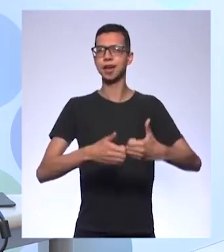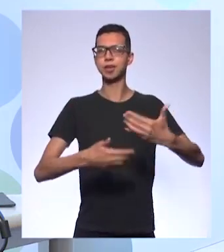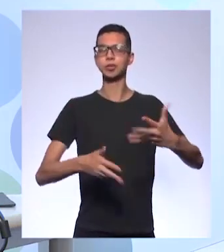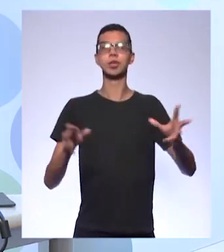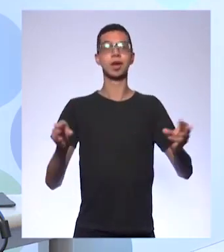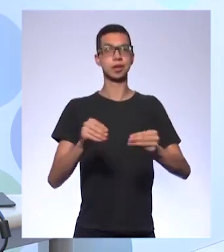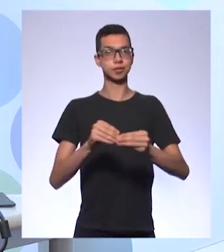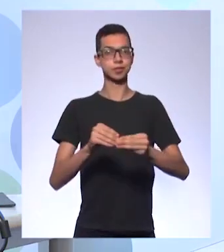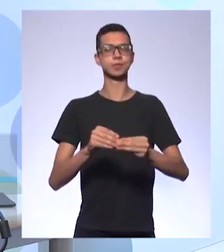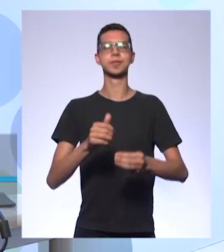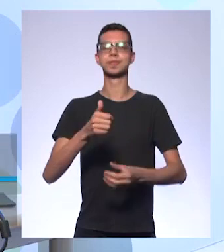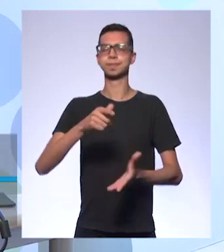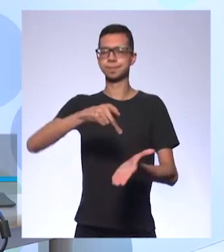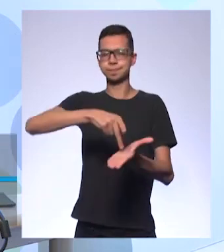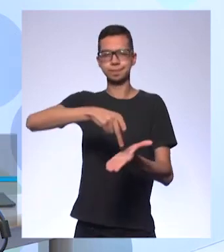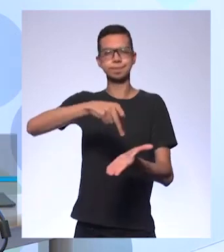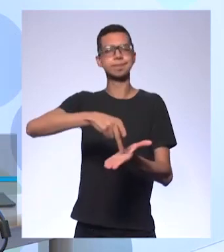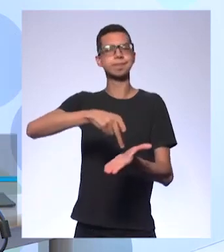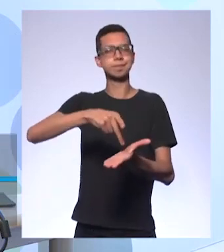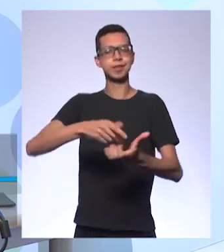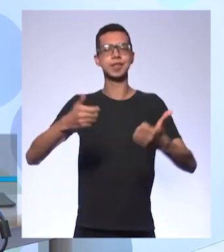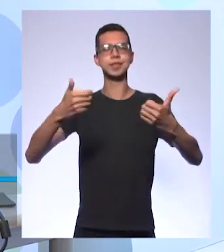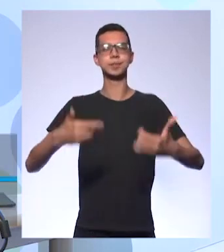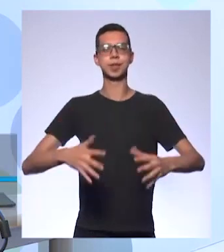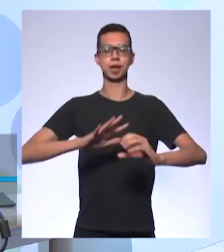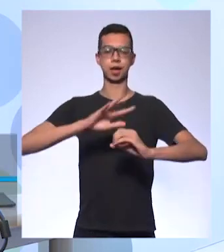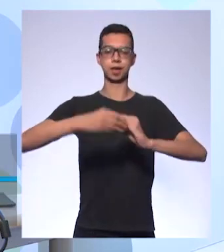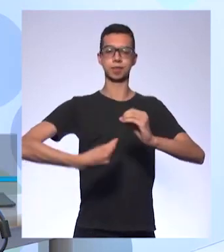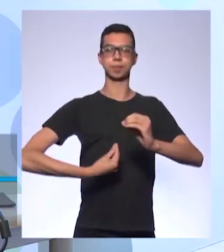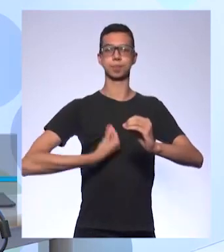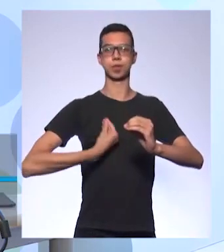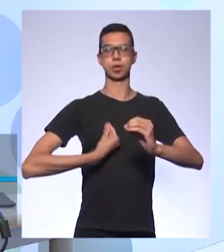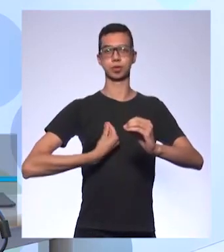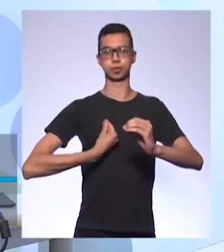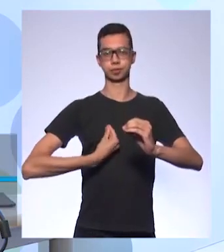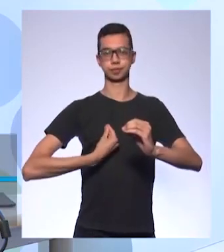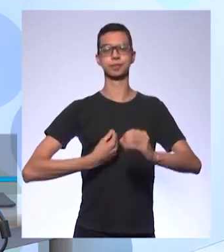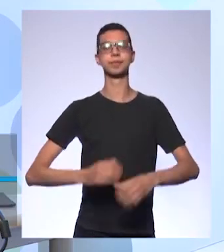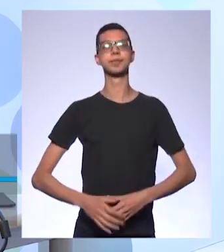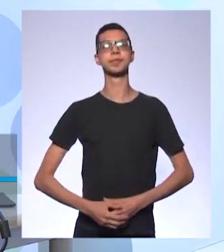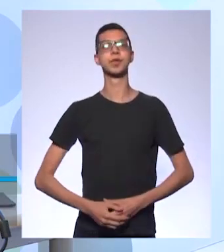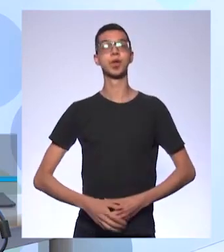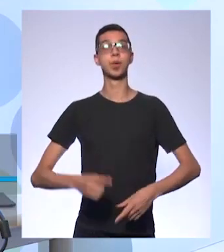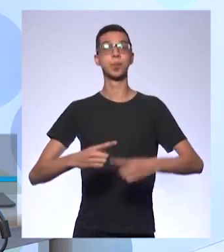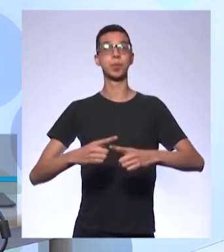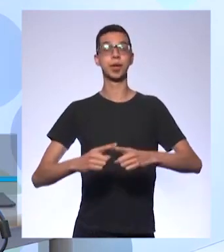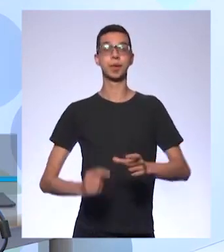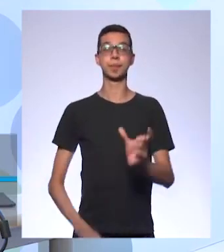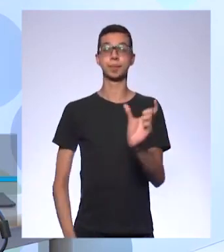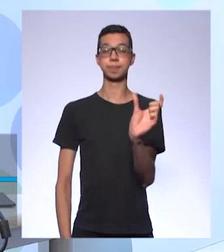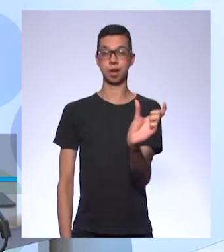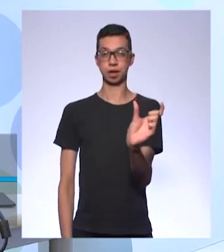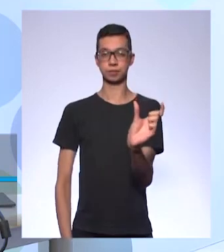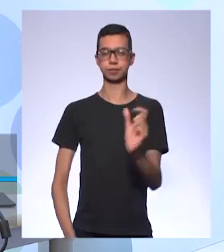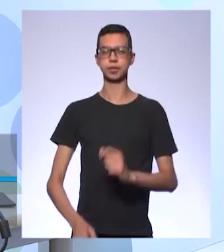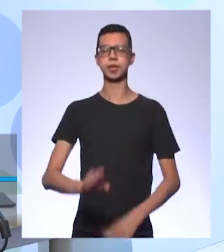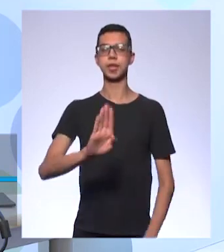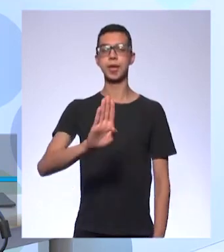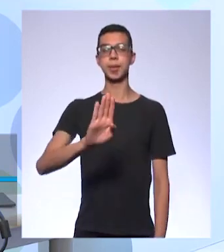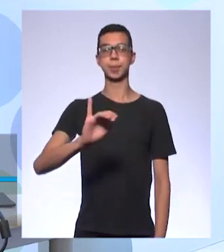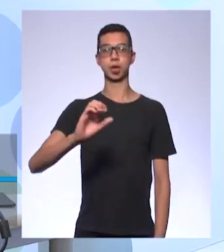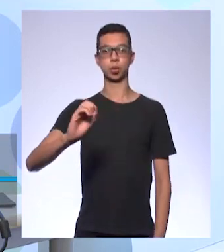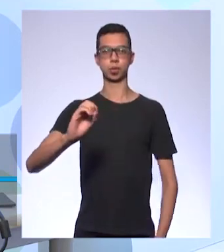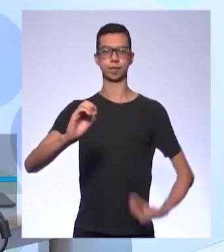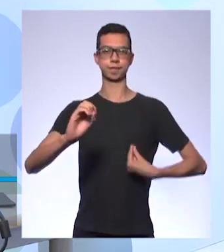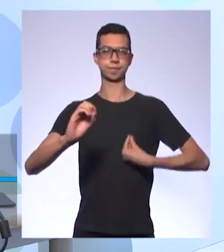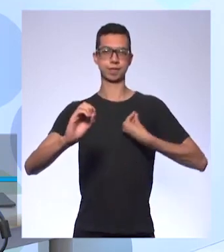realmente nós falamos aí sobre a biodiversidade, né? Porque a palavra, né, a questão aí do termo bio, né, é vida, né? Então